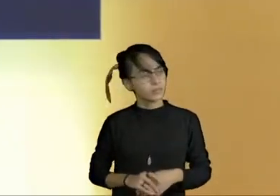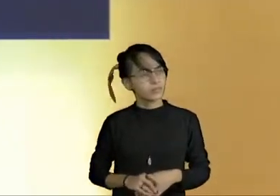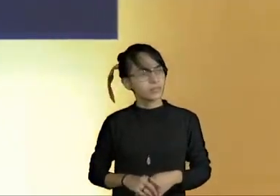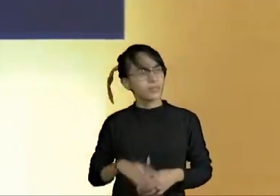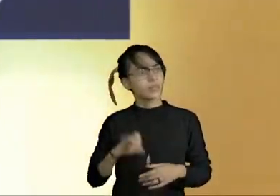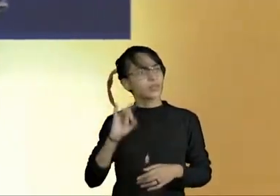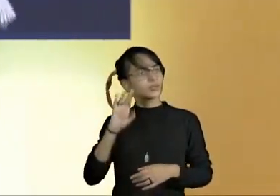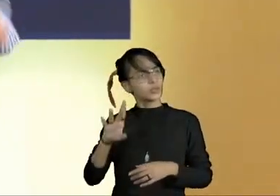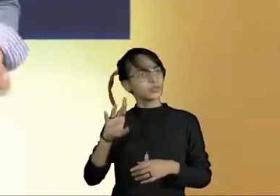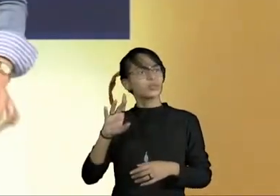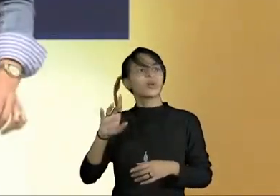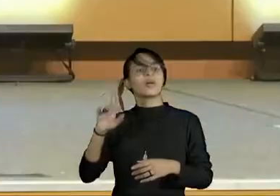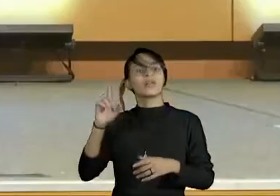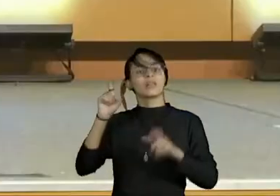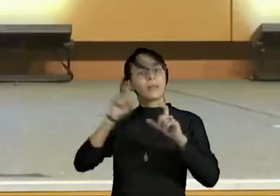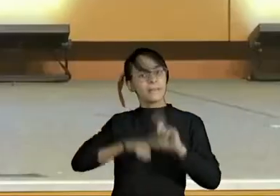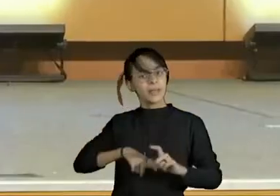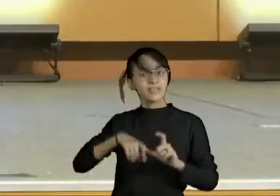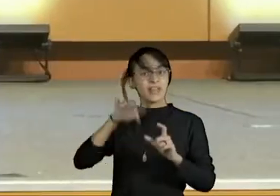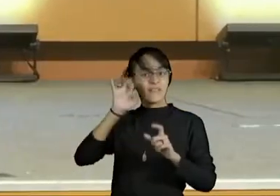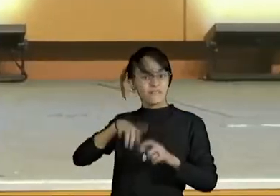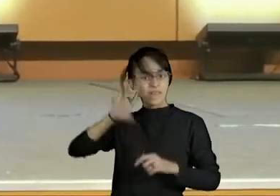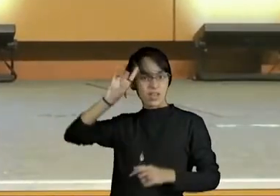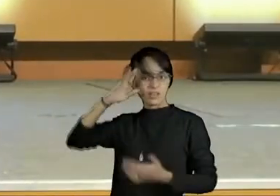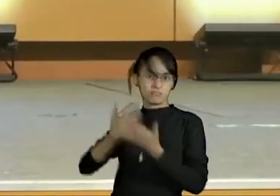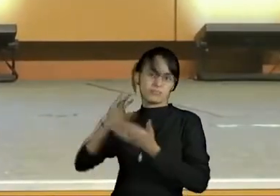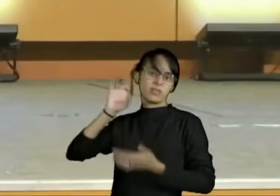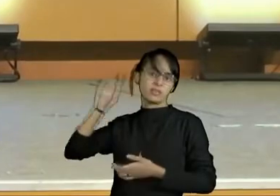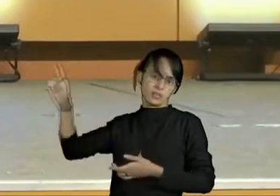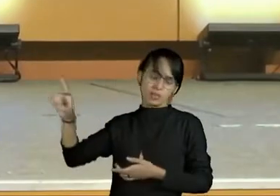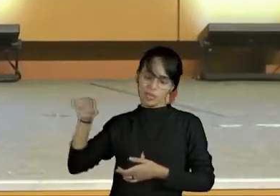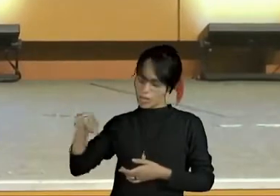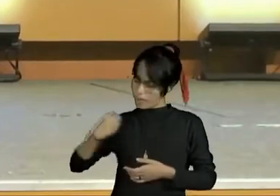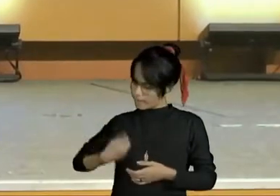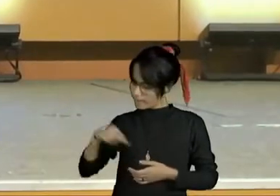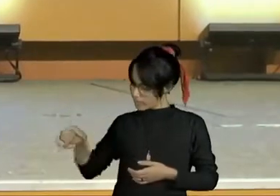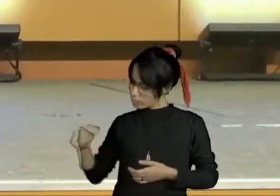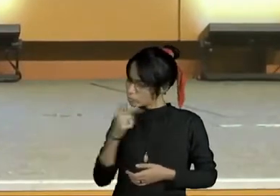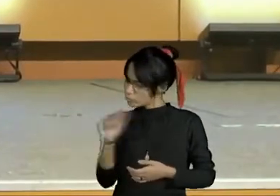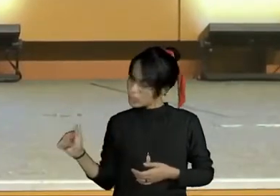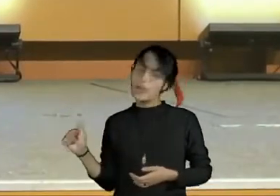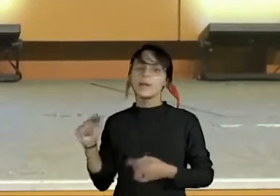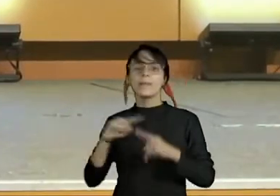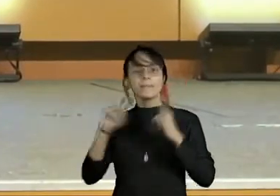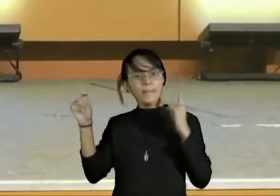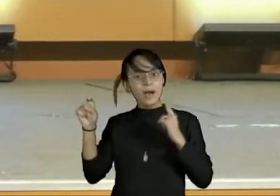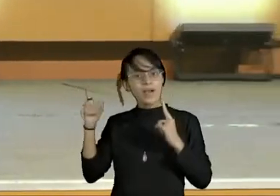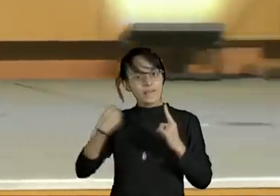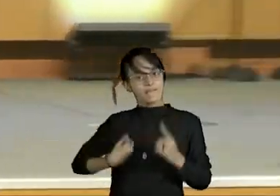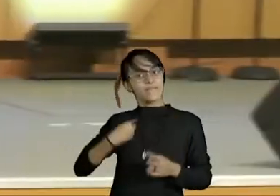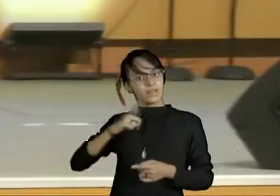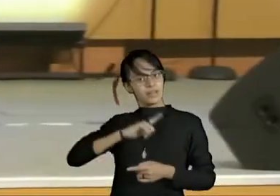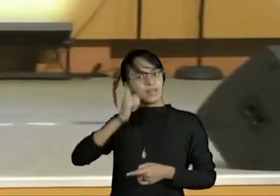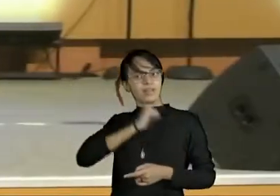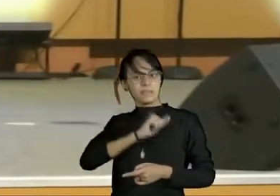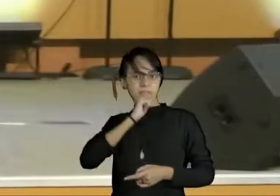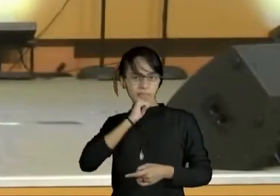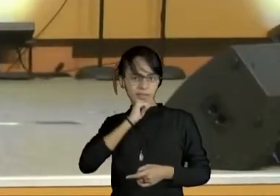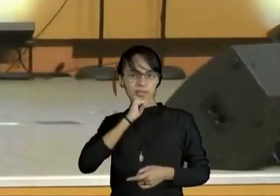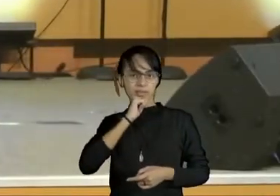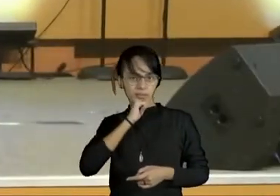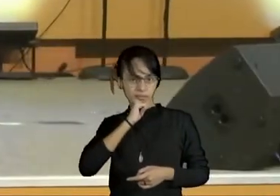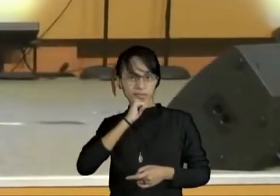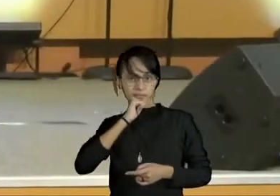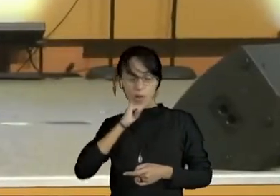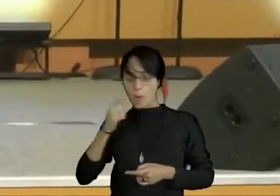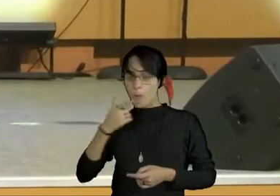não sei se você entendeu. Veja, não tem mais vida no menino, mas tem vida na mãe. Ela